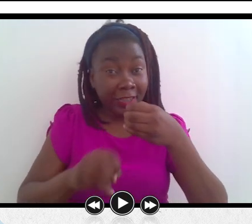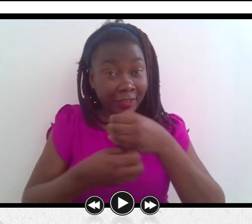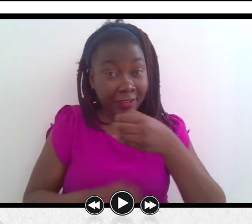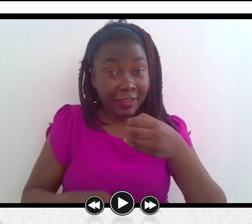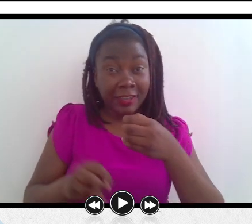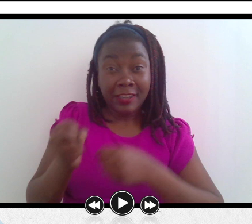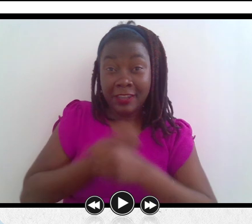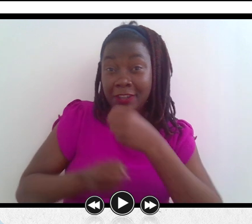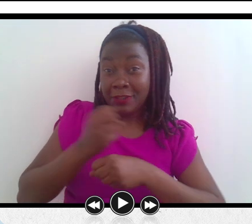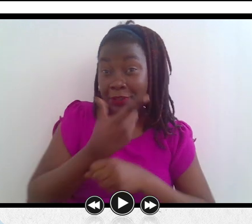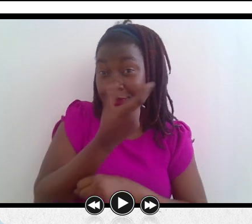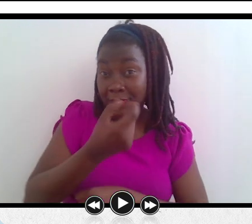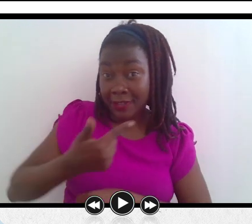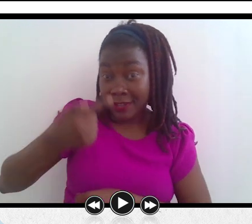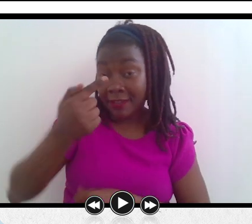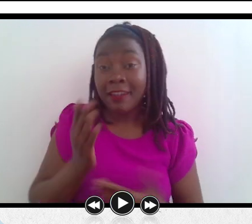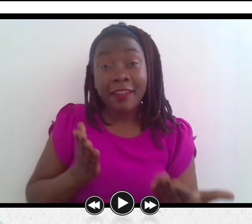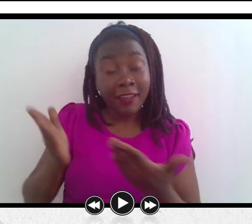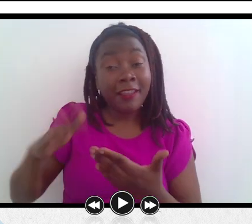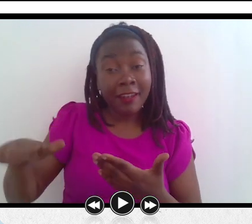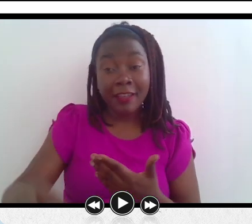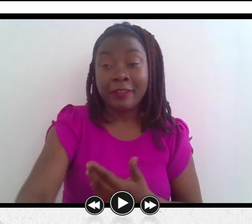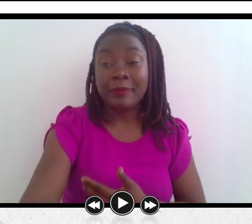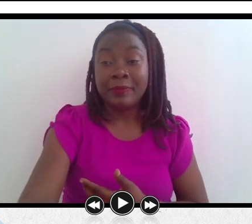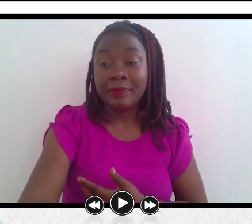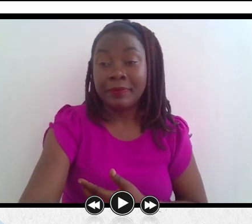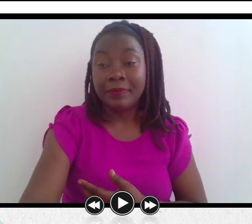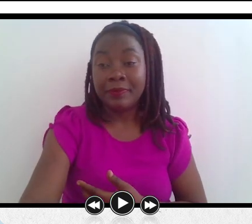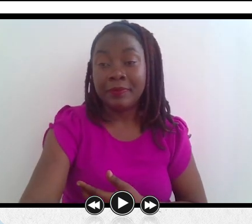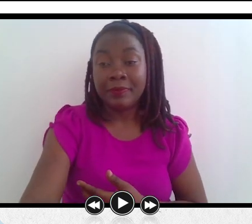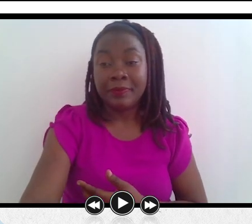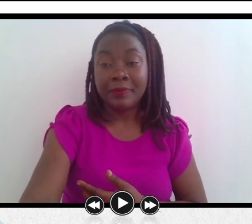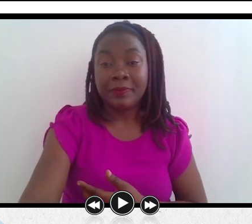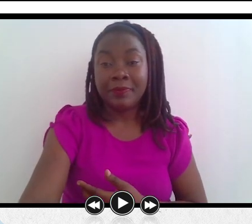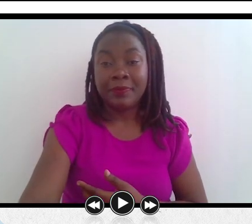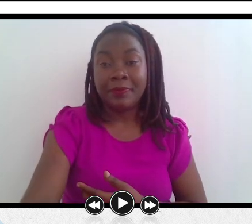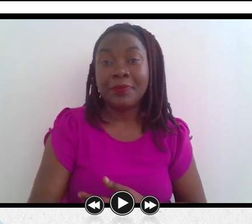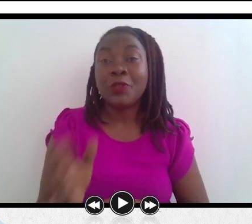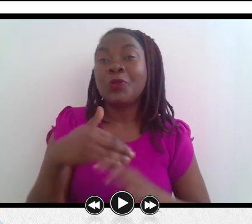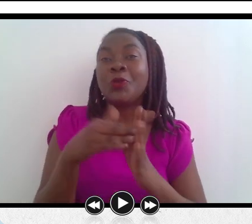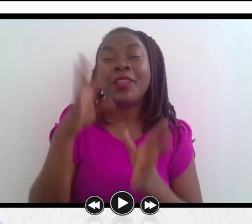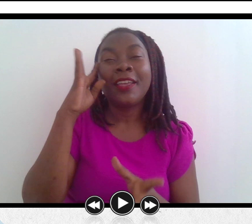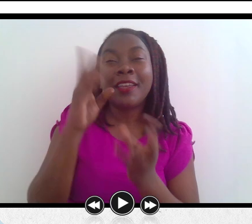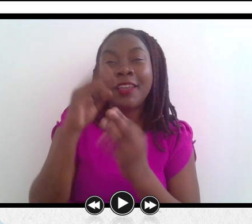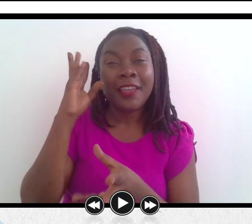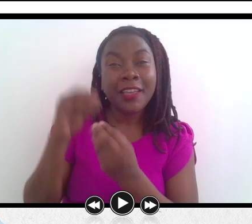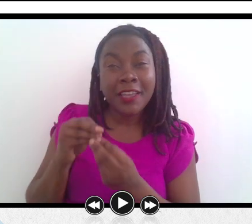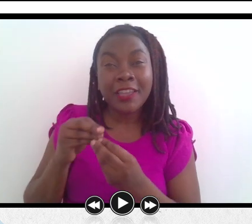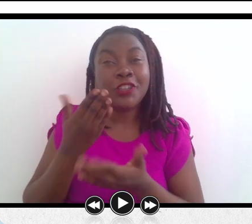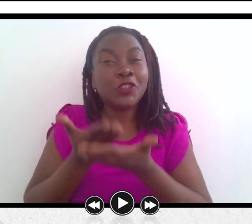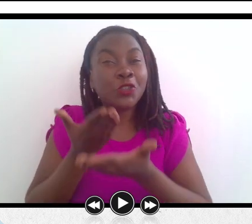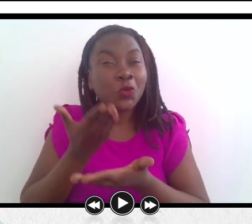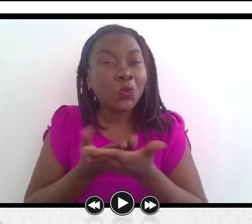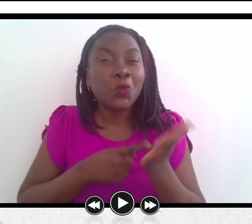diretor de drenagem urbana, e ela tem um plano diretor de drenagem urbana de 2009, é um plano antigo, né, logo no início